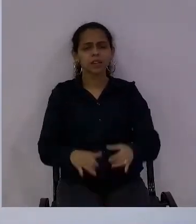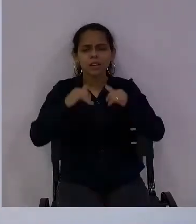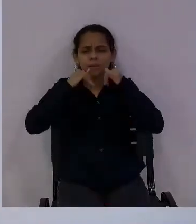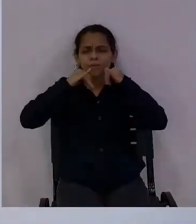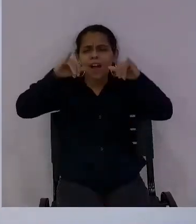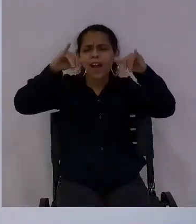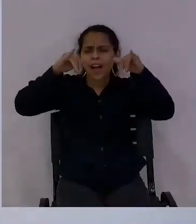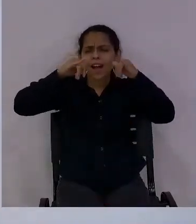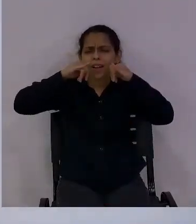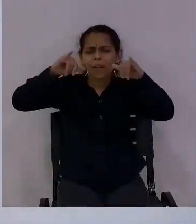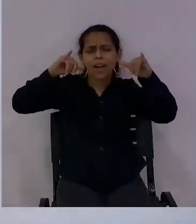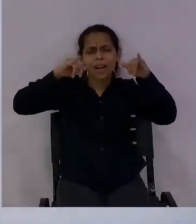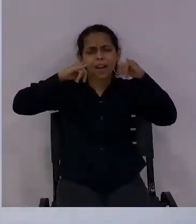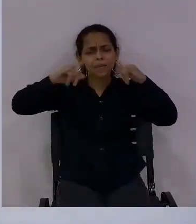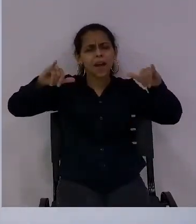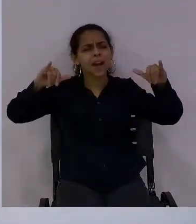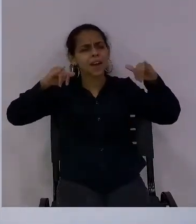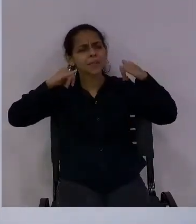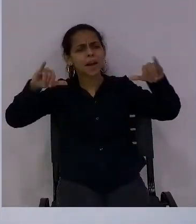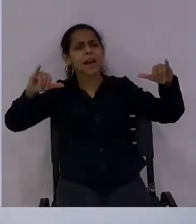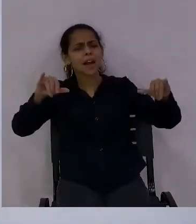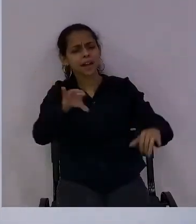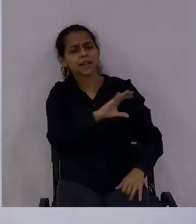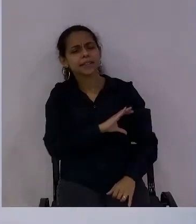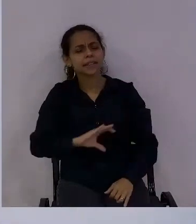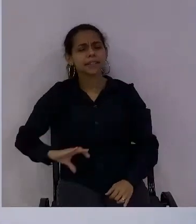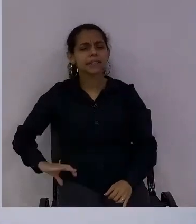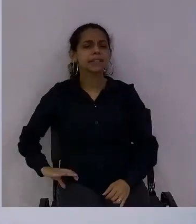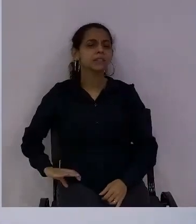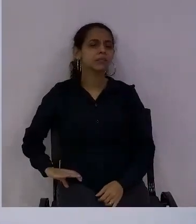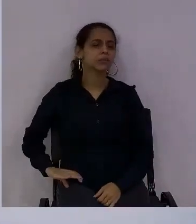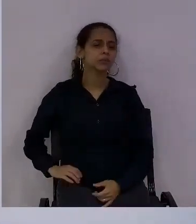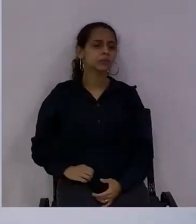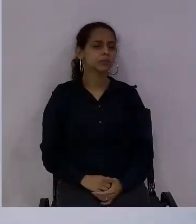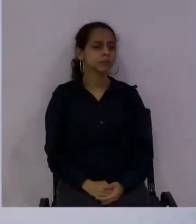Anuncie deste Cristo,